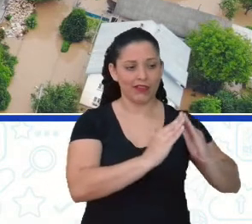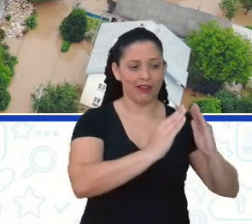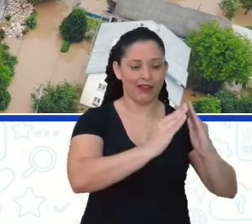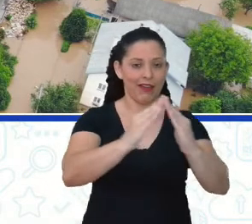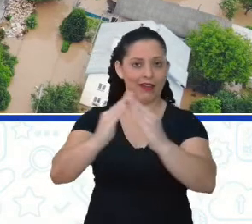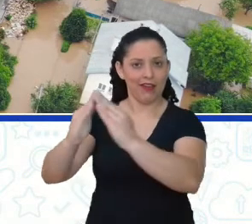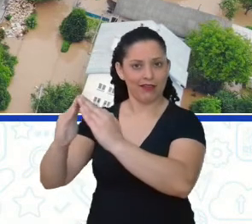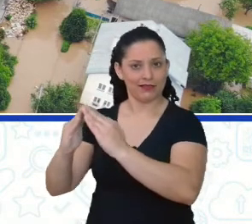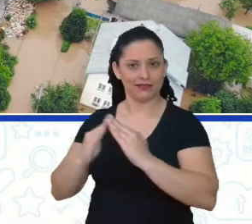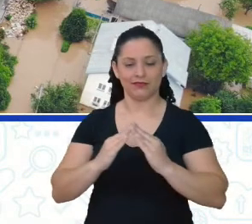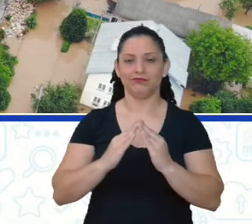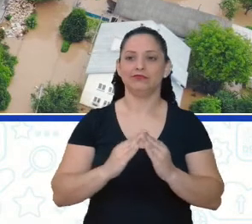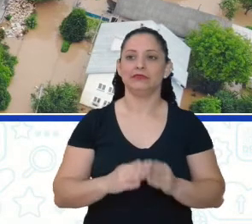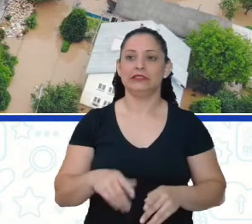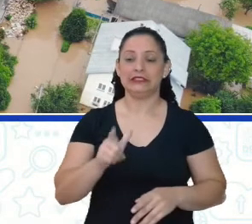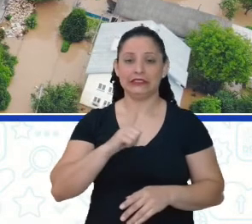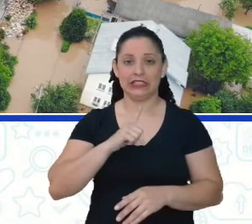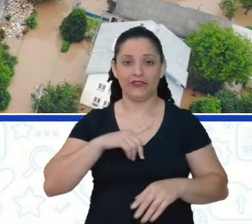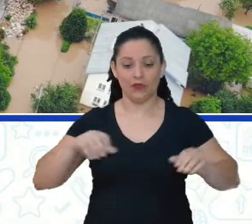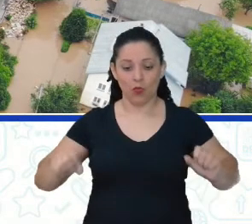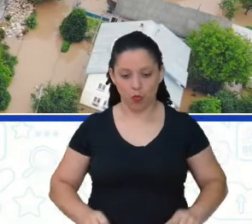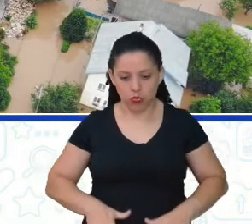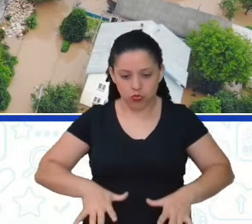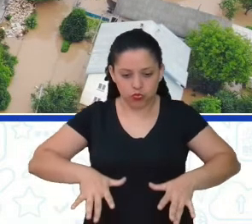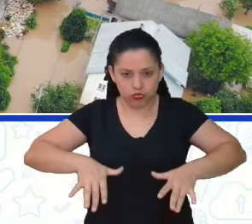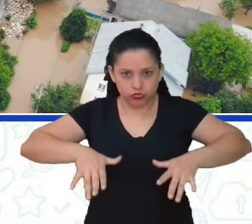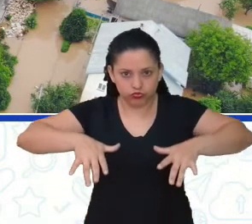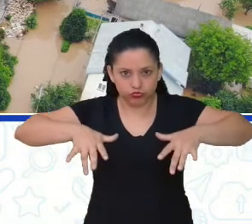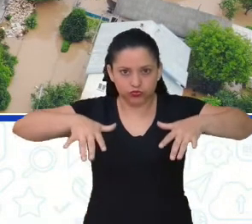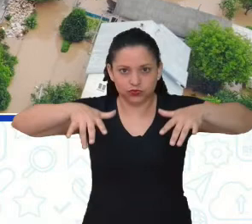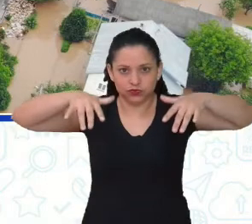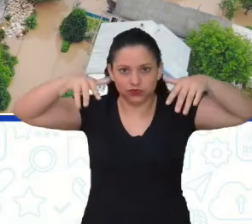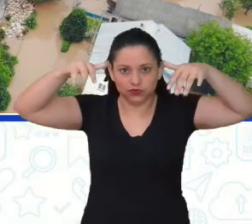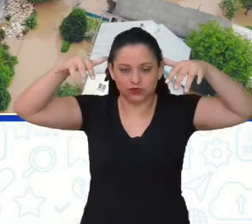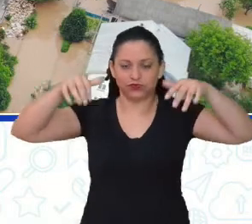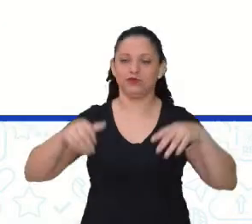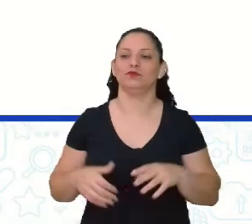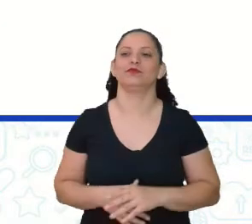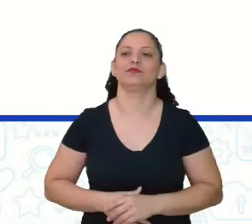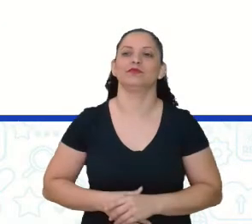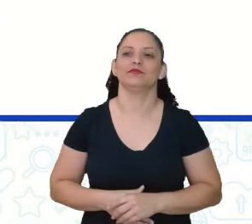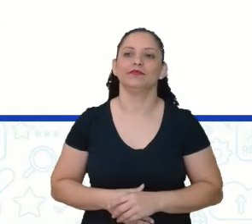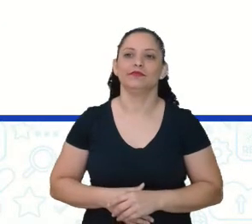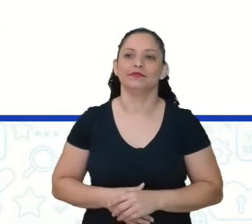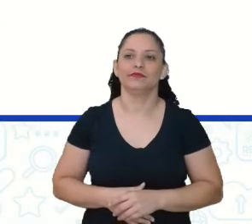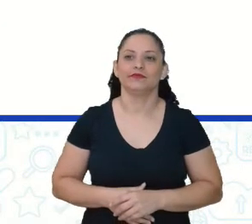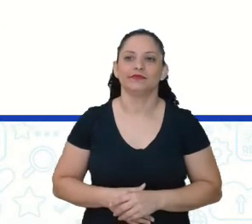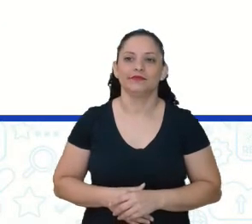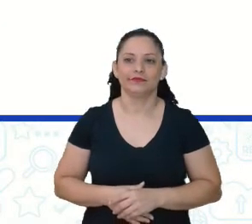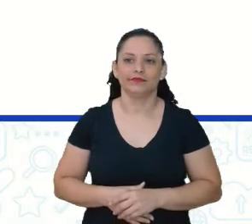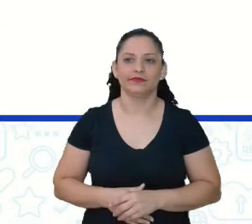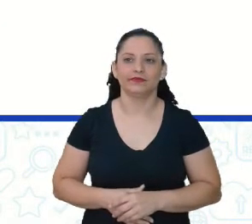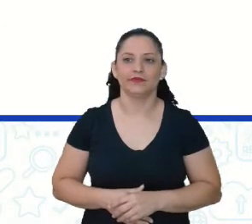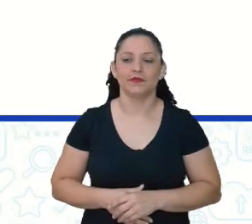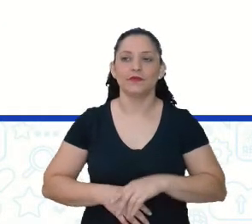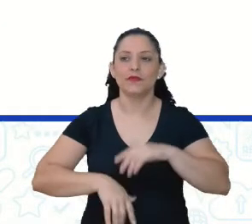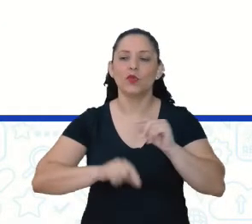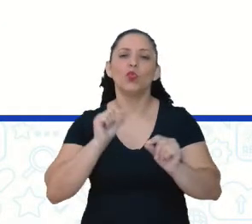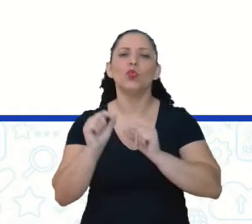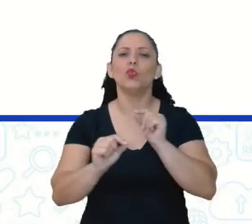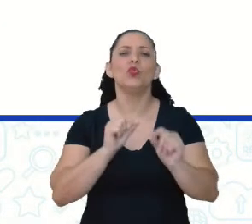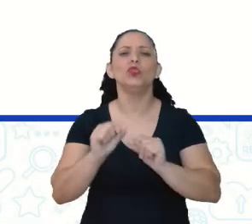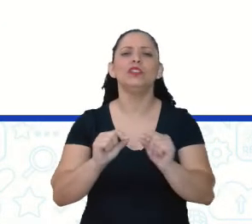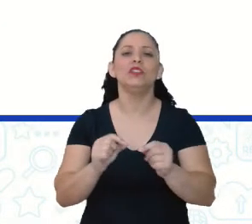d'água, né? Ou seja, ocorreu inundações aí, tá certo? Então, gente, a gente está falando aqui